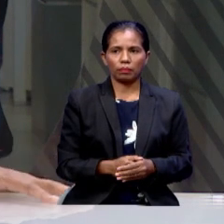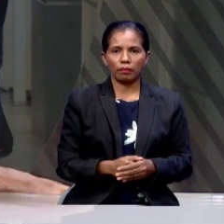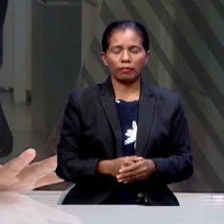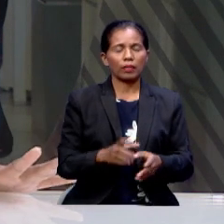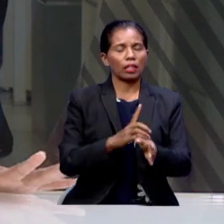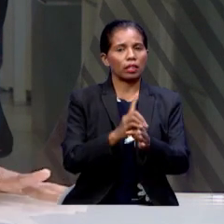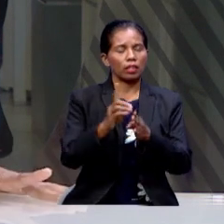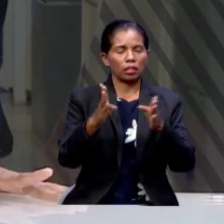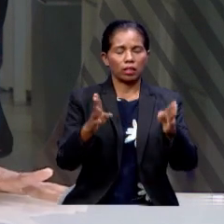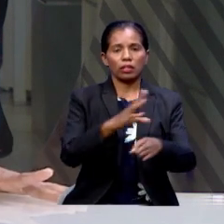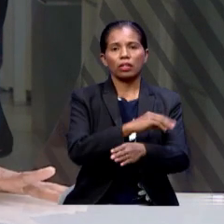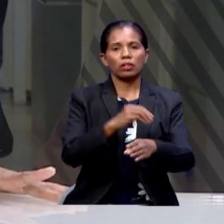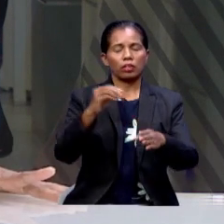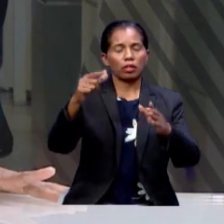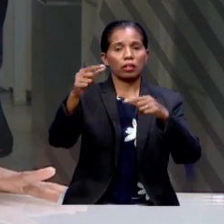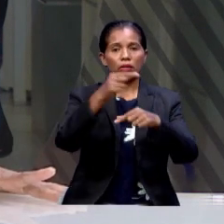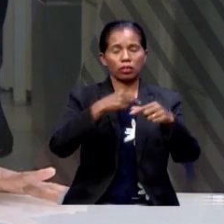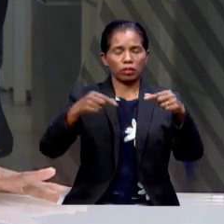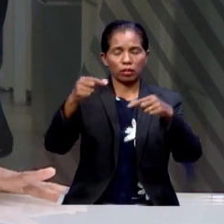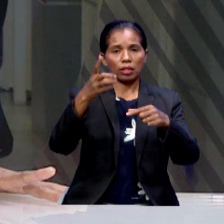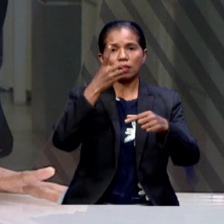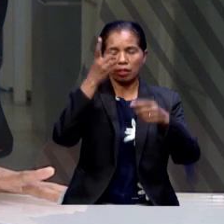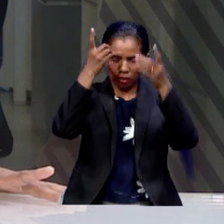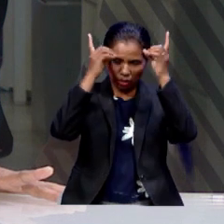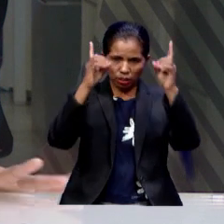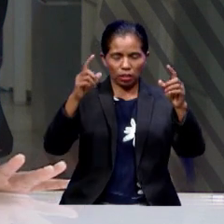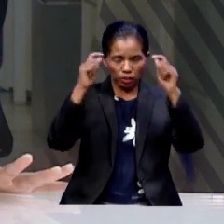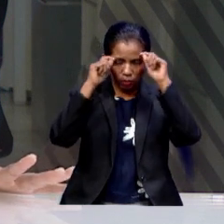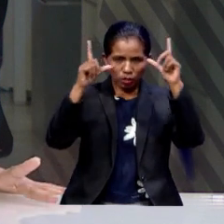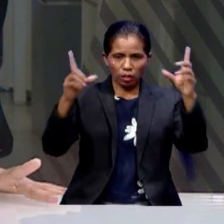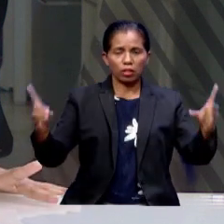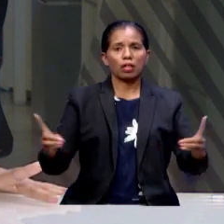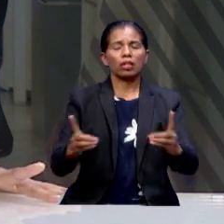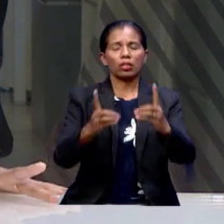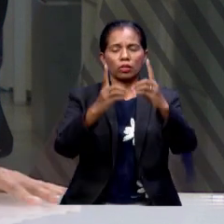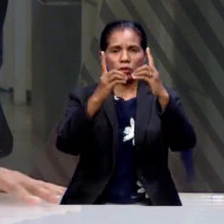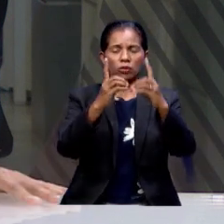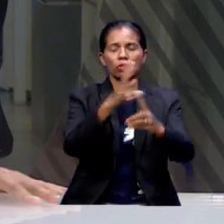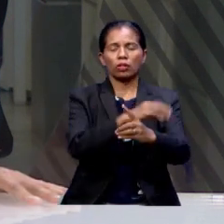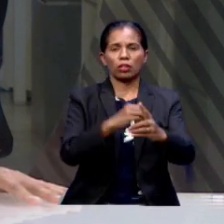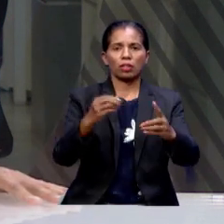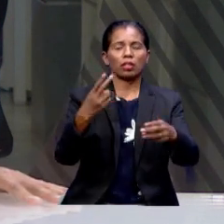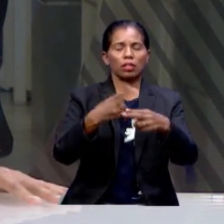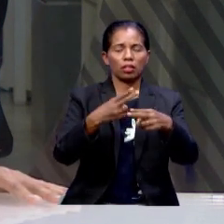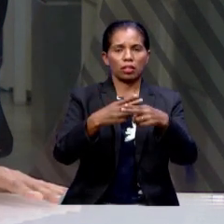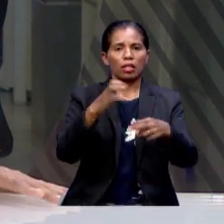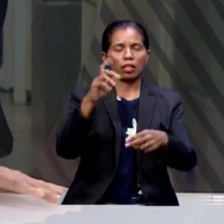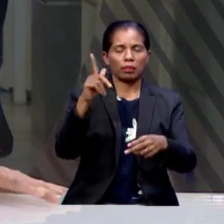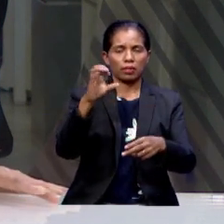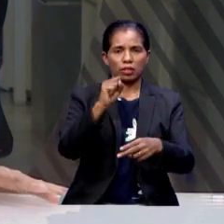Direção Nacional de Meteorologia e Geofísica declara Timor-Leste se assor o fenômeno astronômico Ida, Nebihanaran eclipse